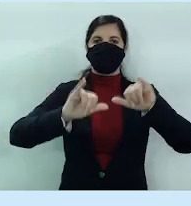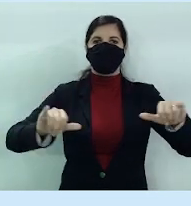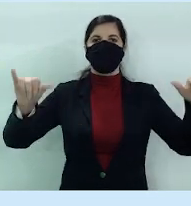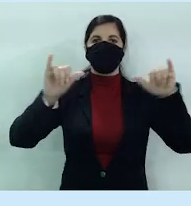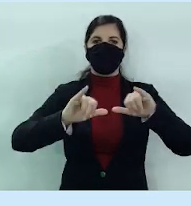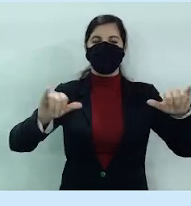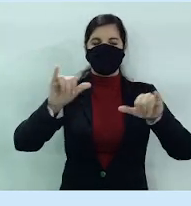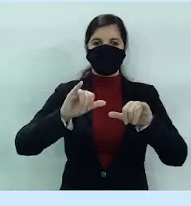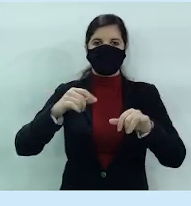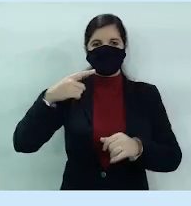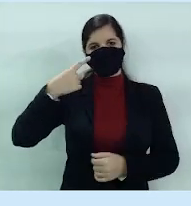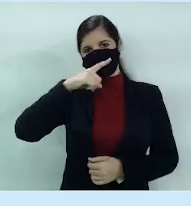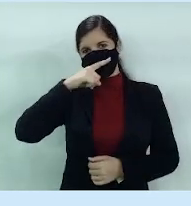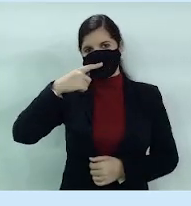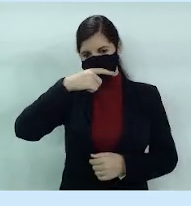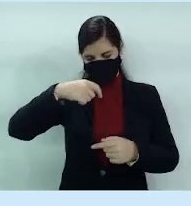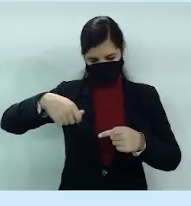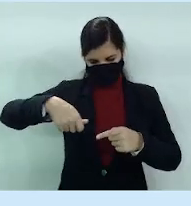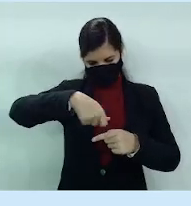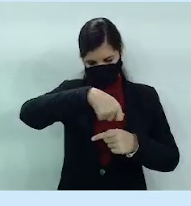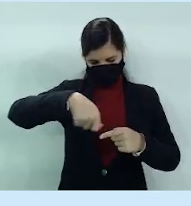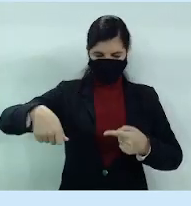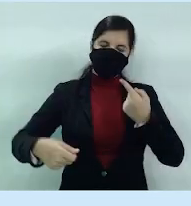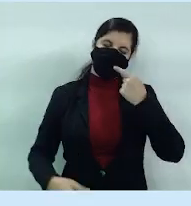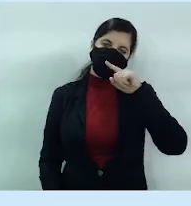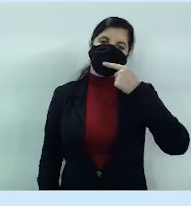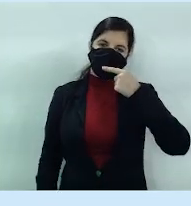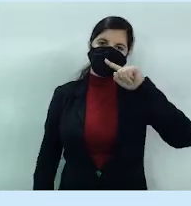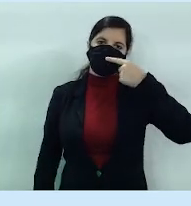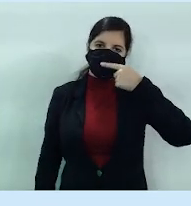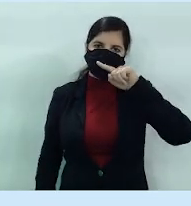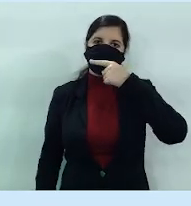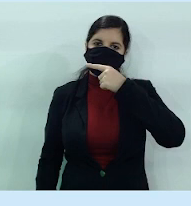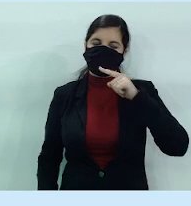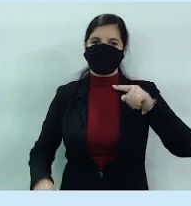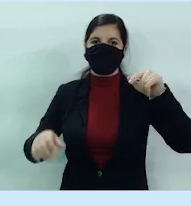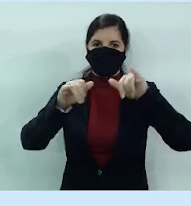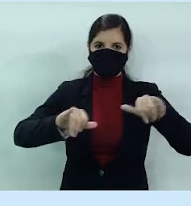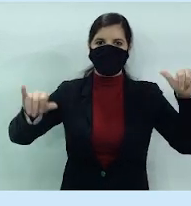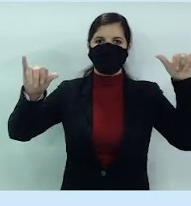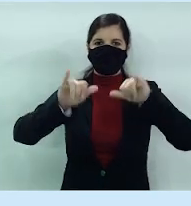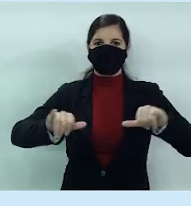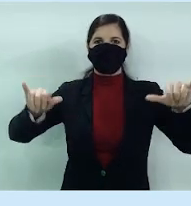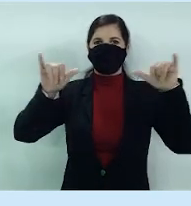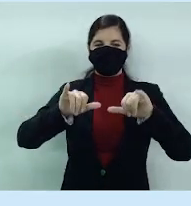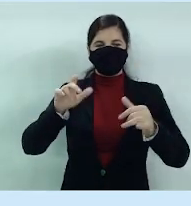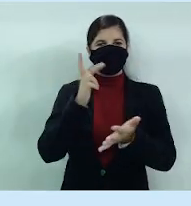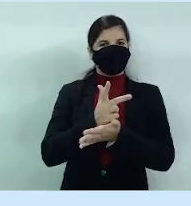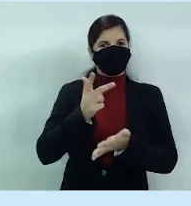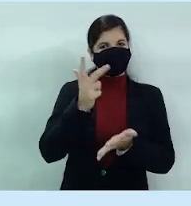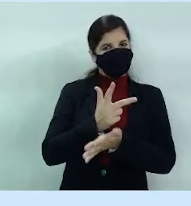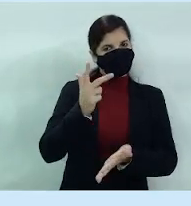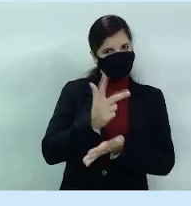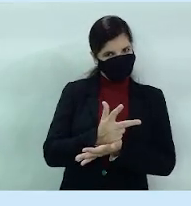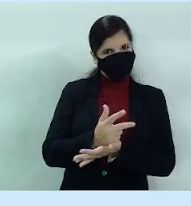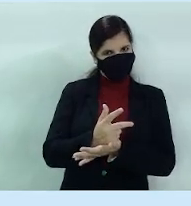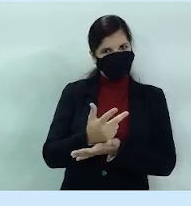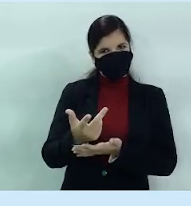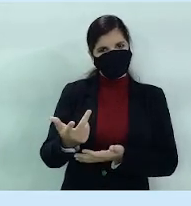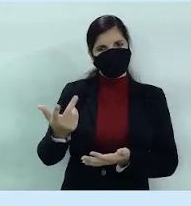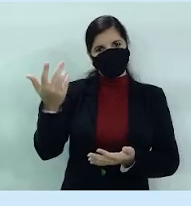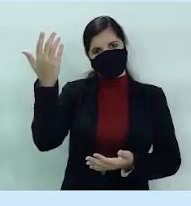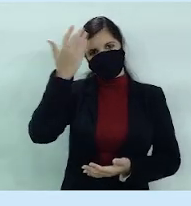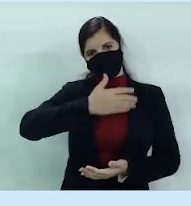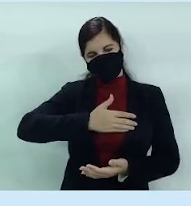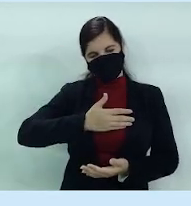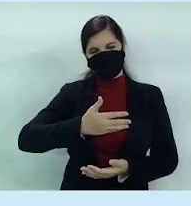propagandas de creme dental, certo? E aí, quando a gente tem essas propagandas de creme dental, às vezes a